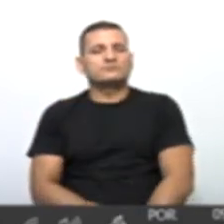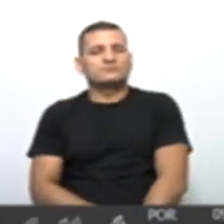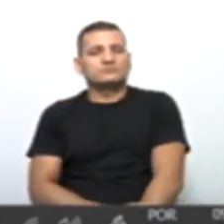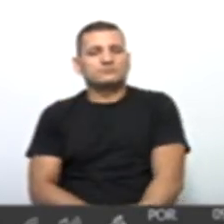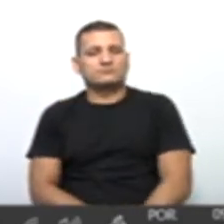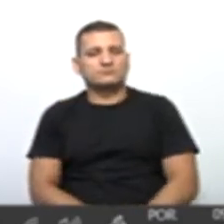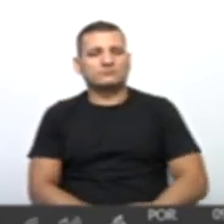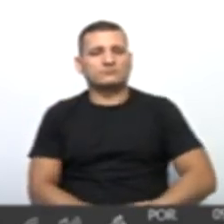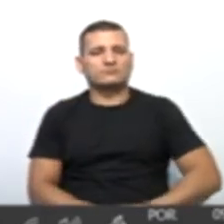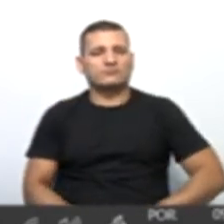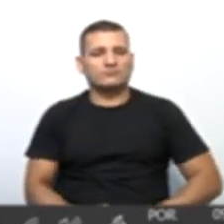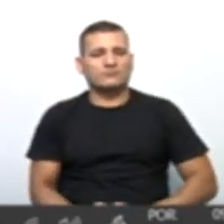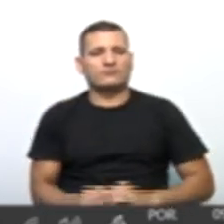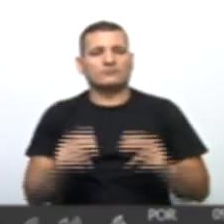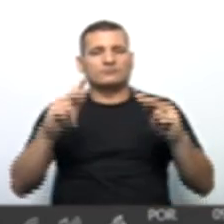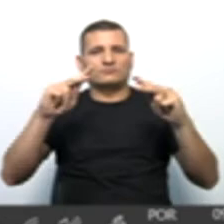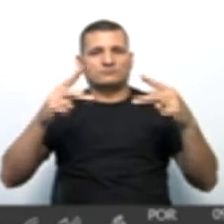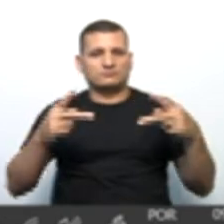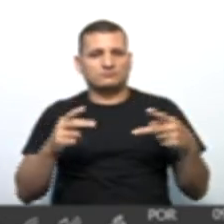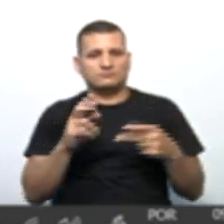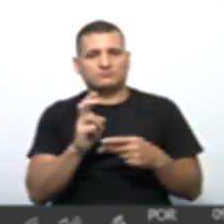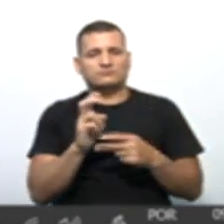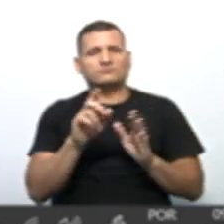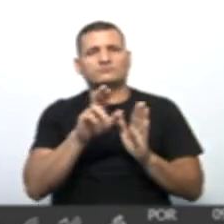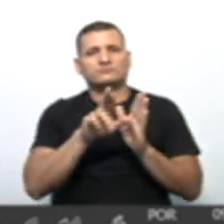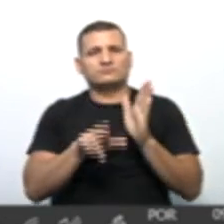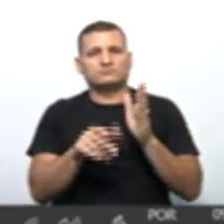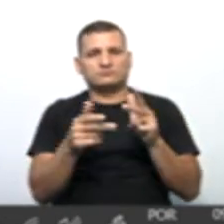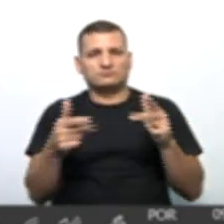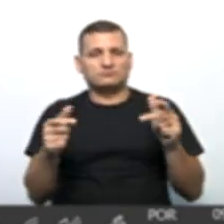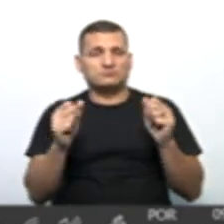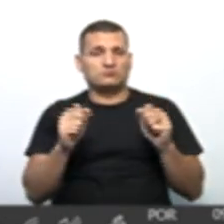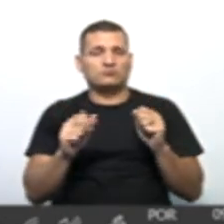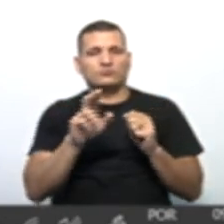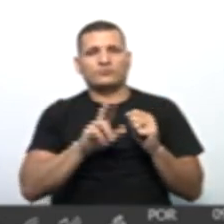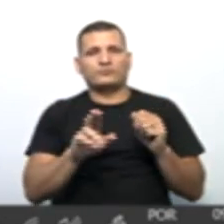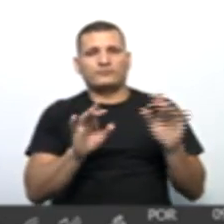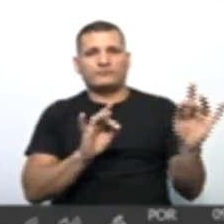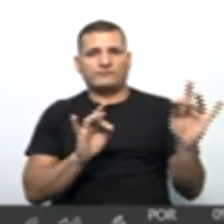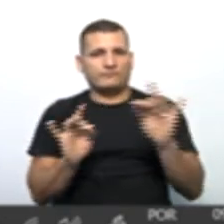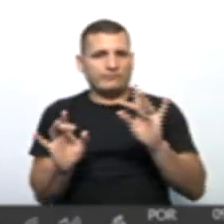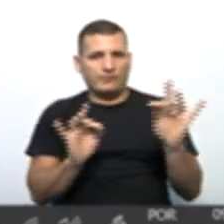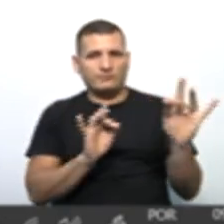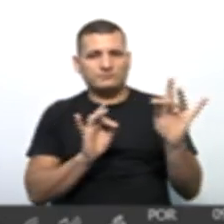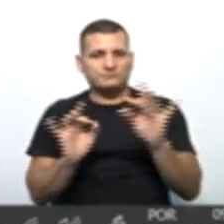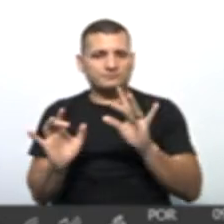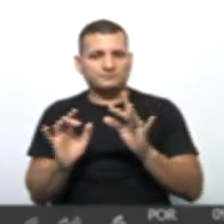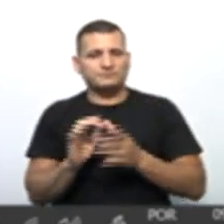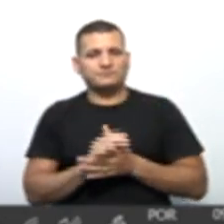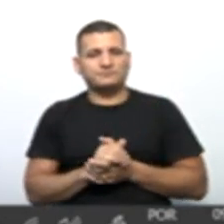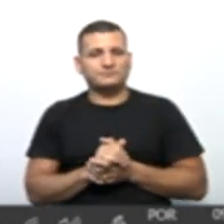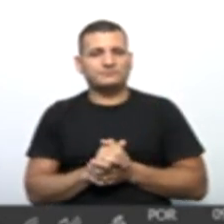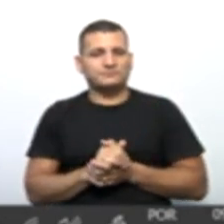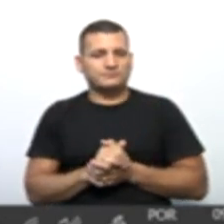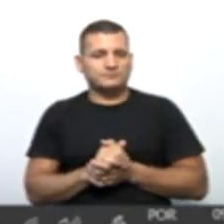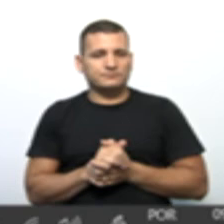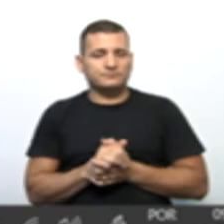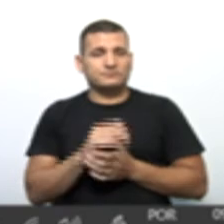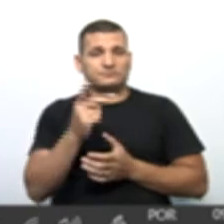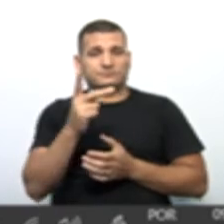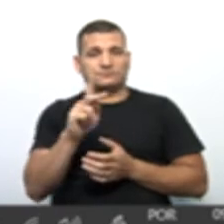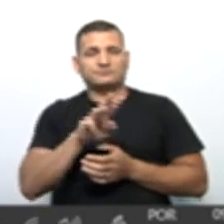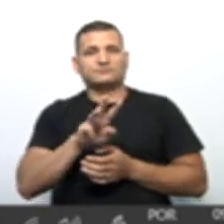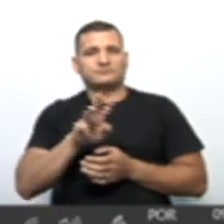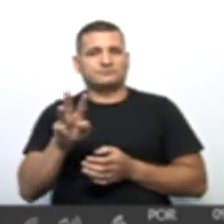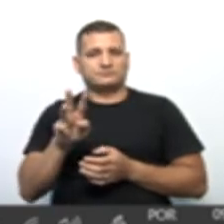adaptar do html todos e tem várias coisas aqui você pode utilizar pra colocar no teu no seu site